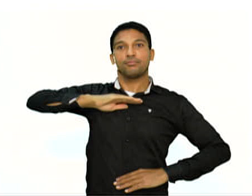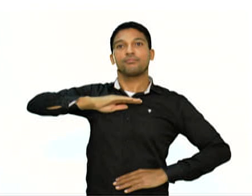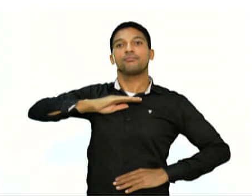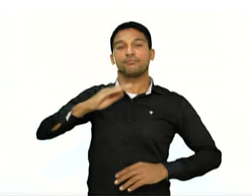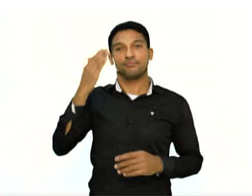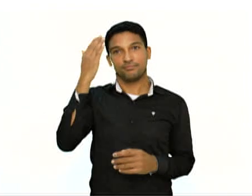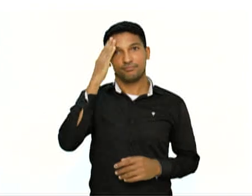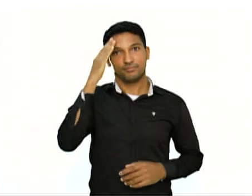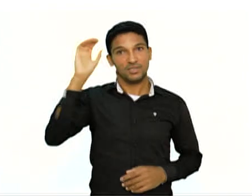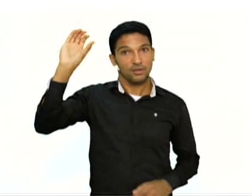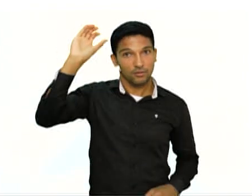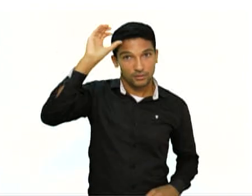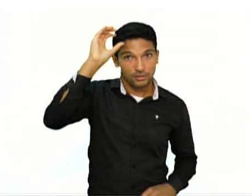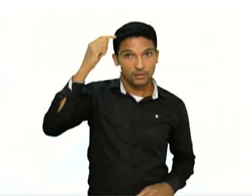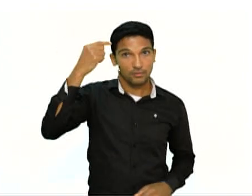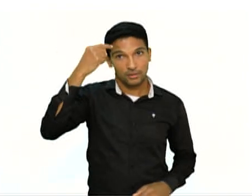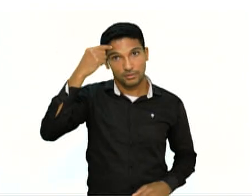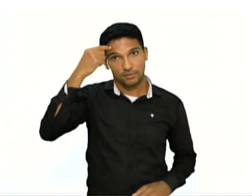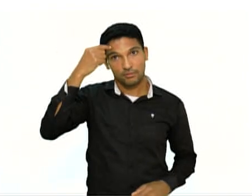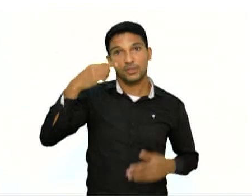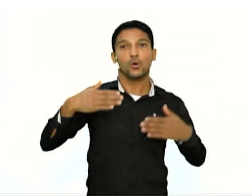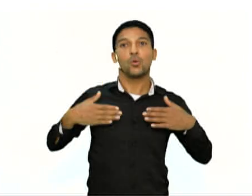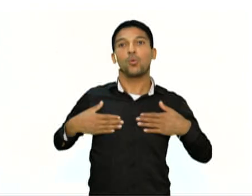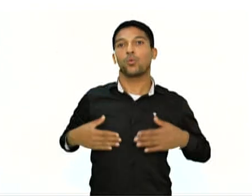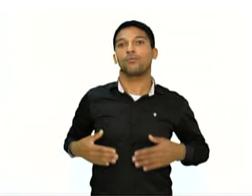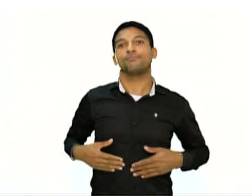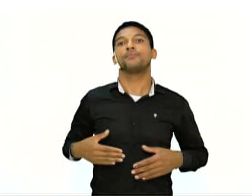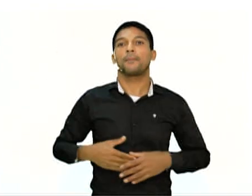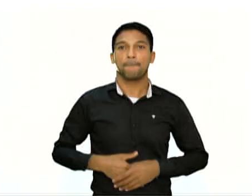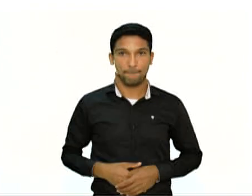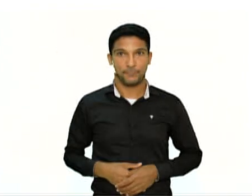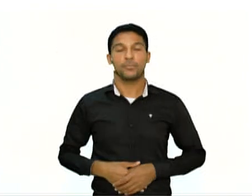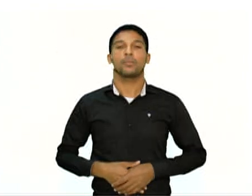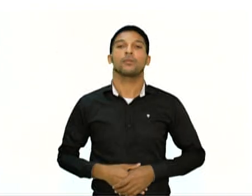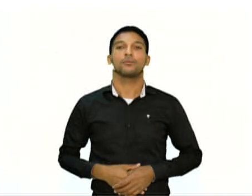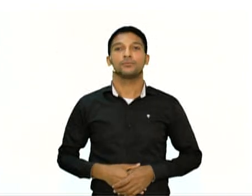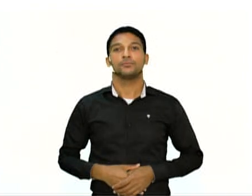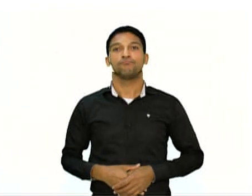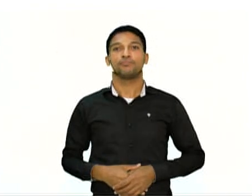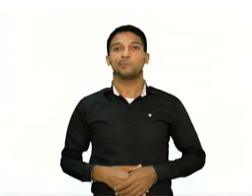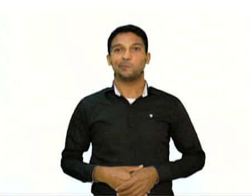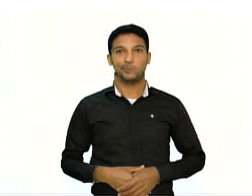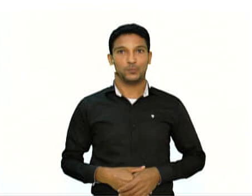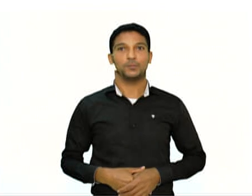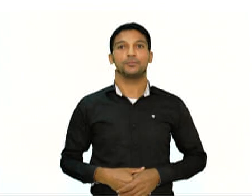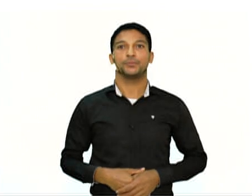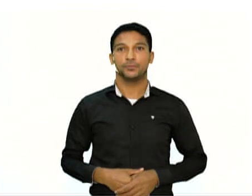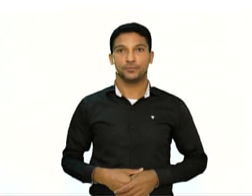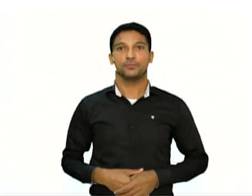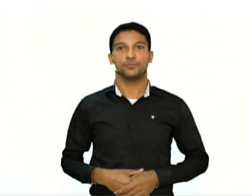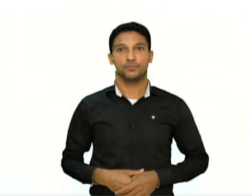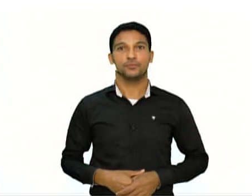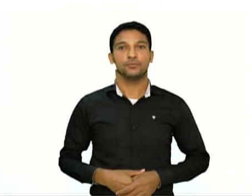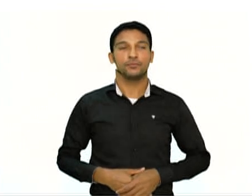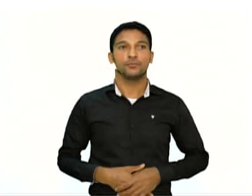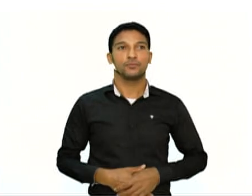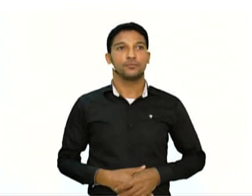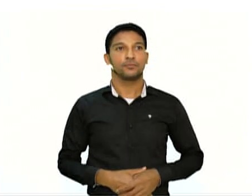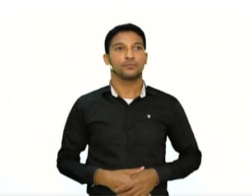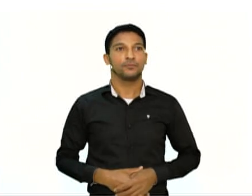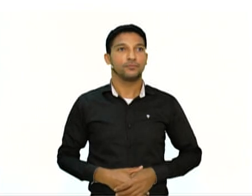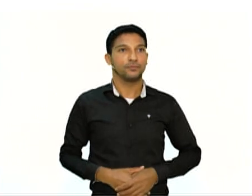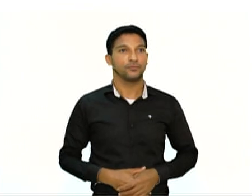é formado por duas partes. A parte pensante, res cogitans, e a parte material, que é a res extensa.